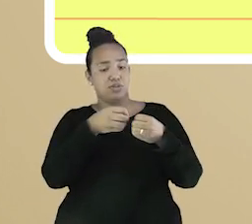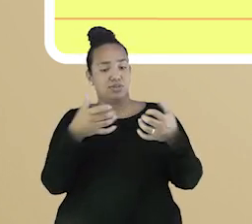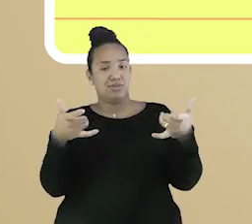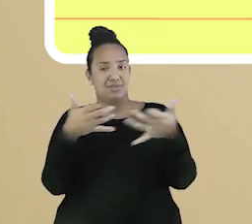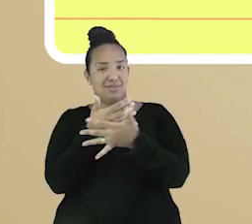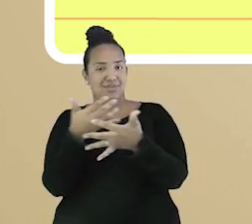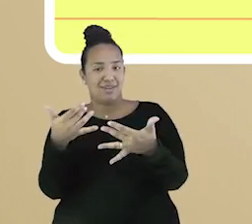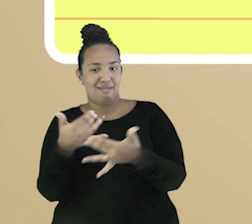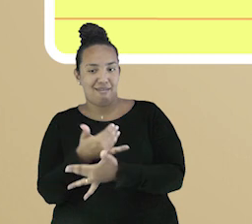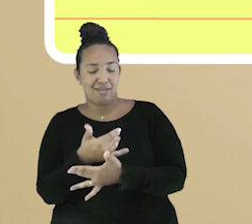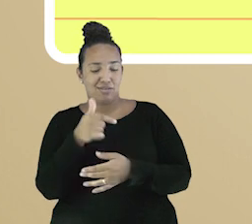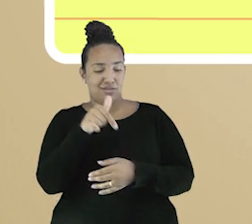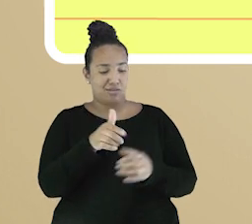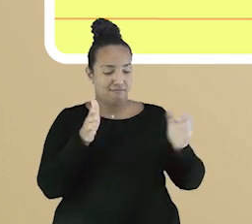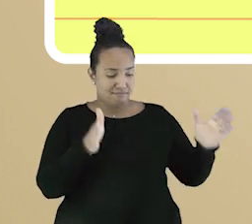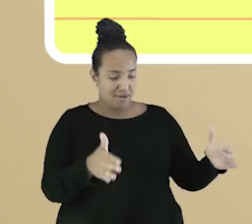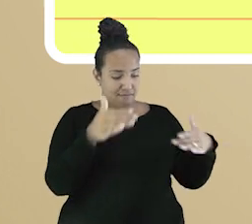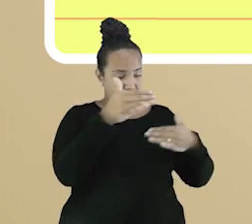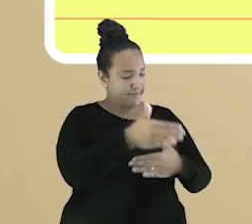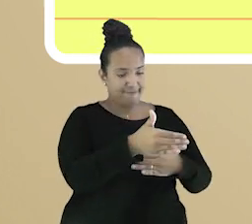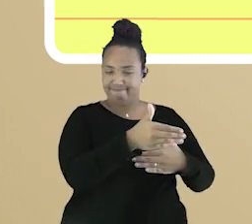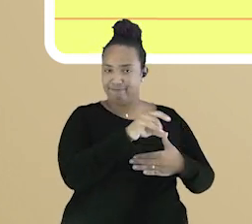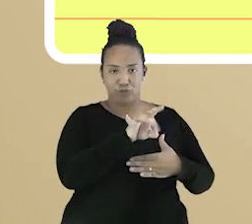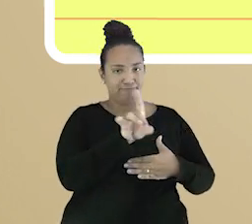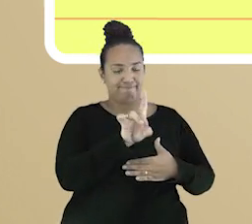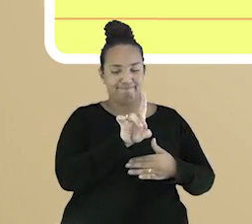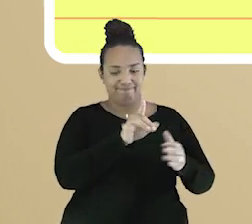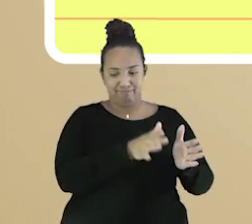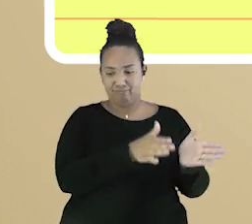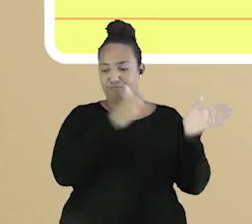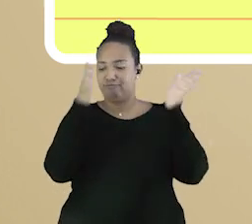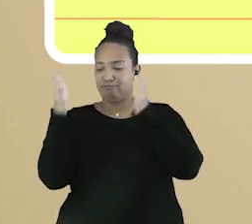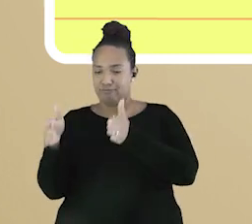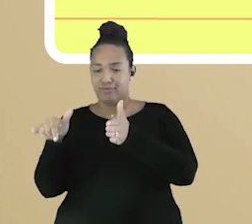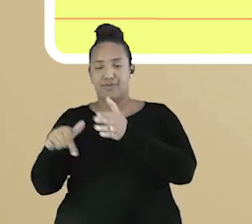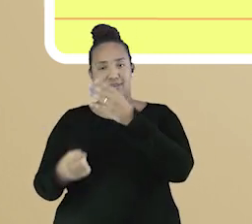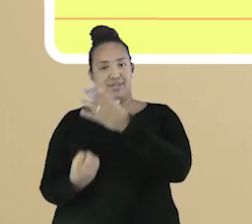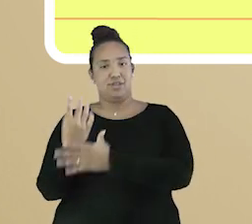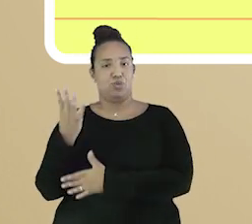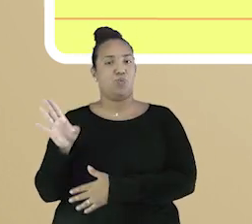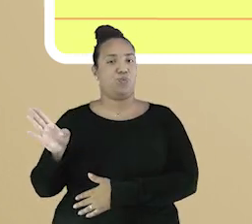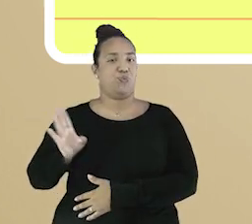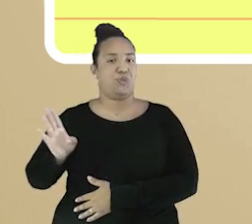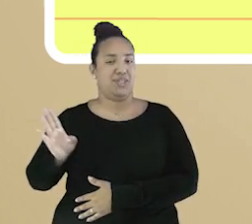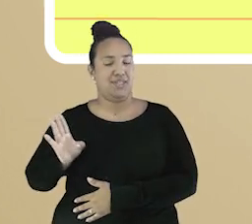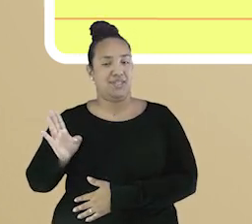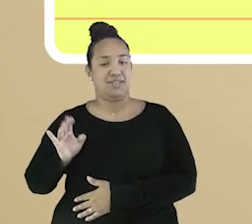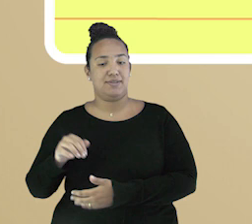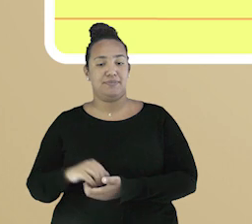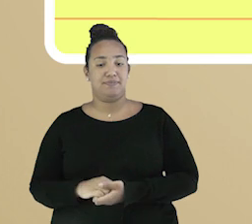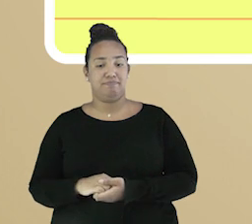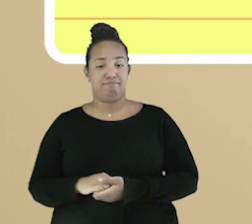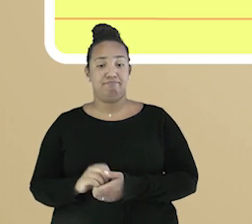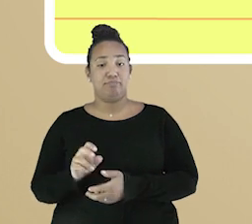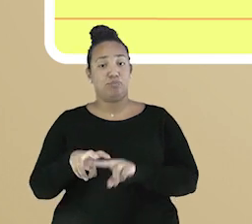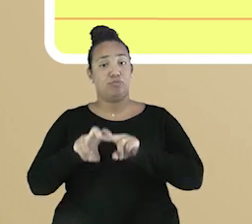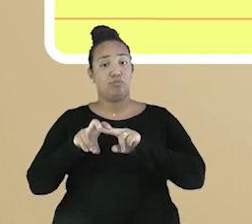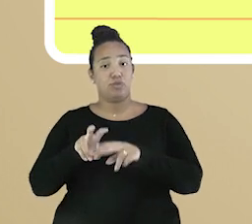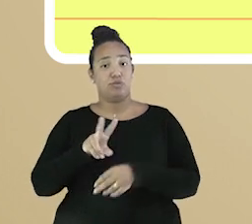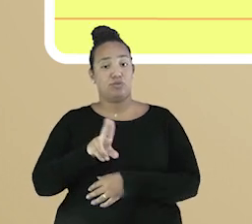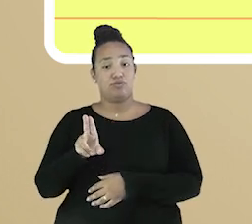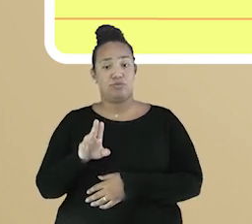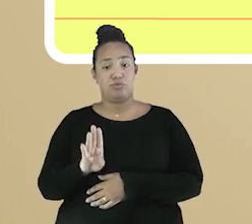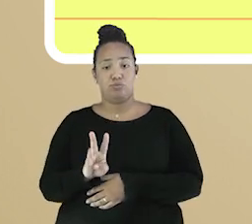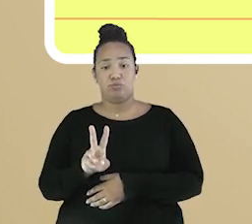se expandissem para além das muralhas, formando então os burgos. E é daí que surge o termo